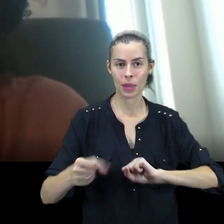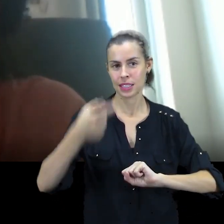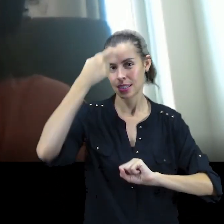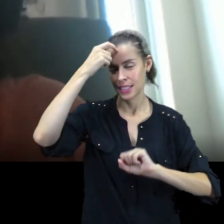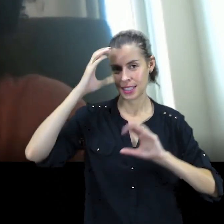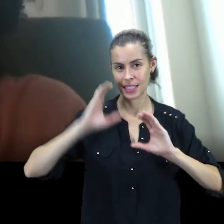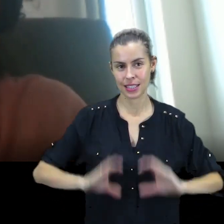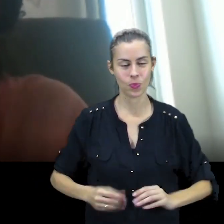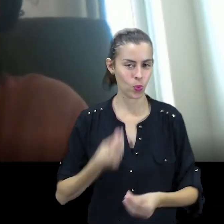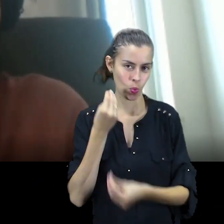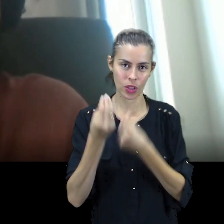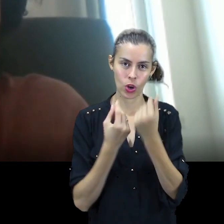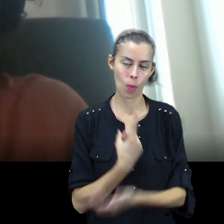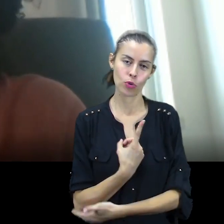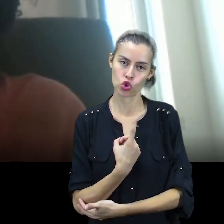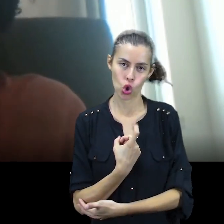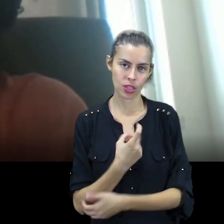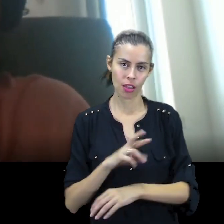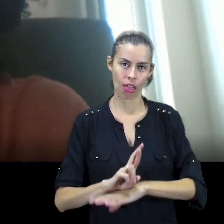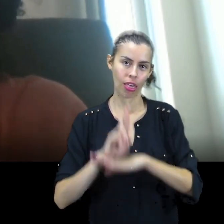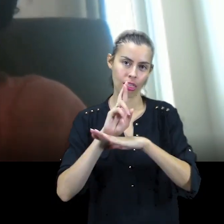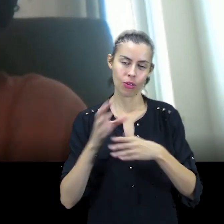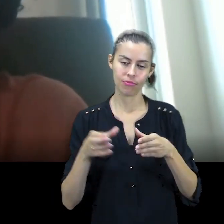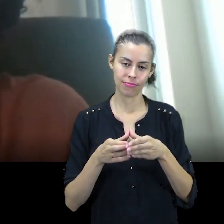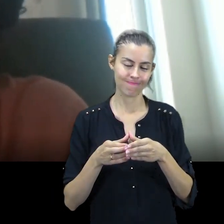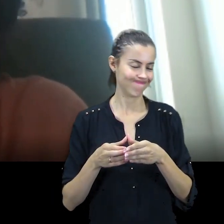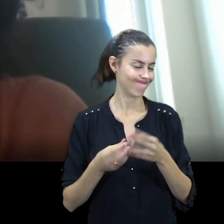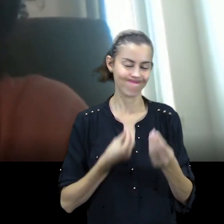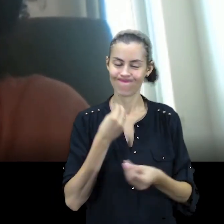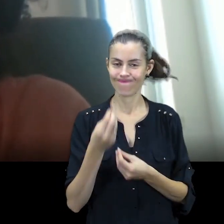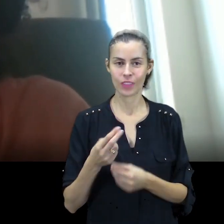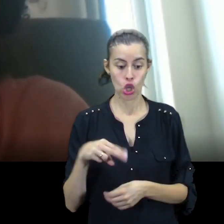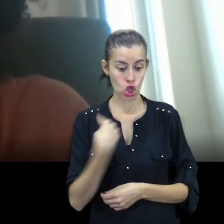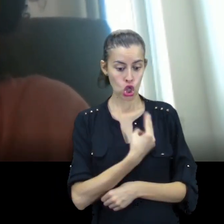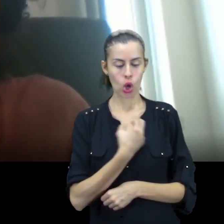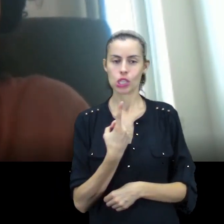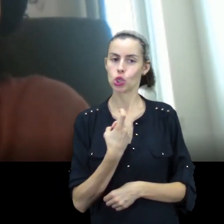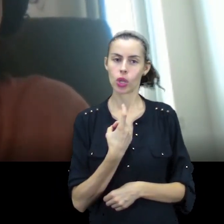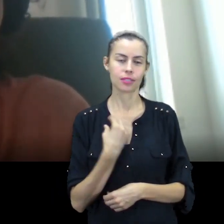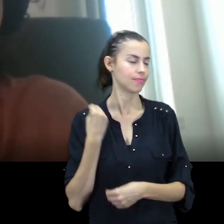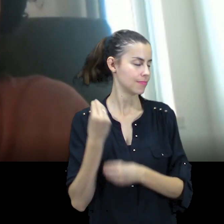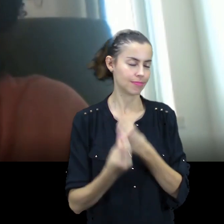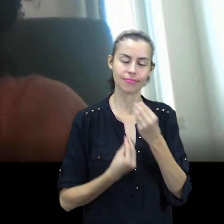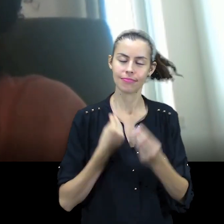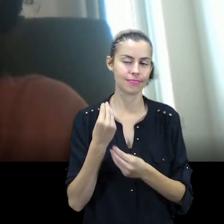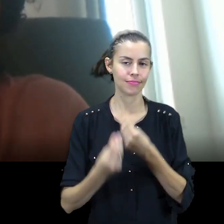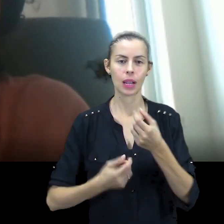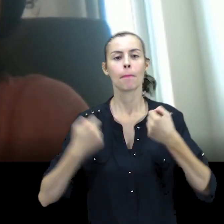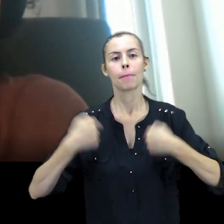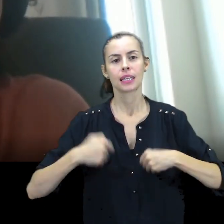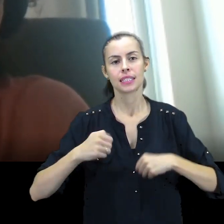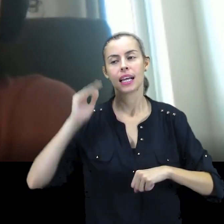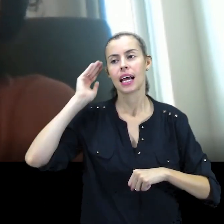institucional da importância, da relevância, da necessidade, né, de você incluir isso nos cursos. Nós temos